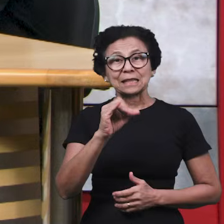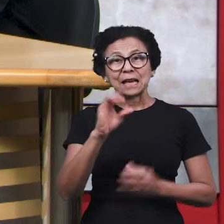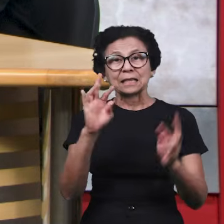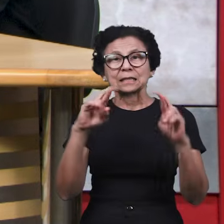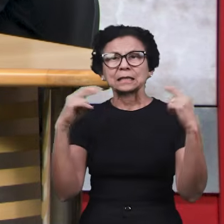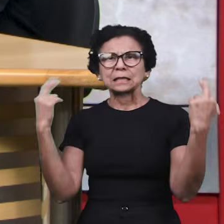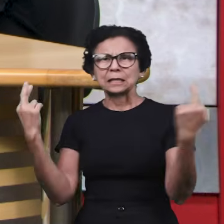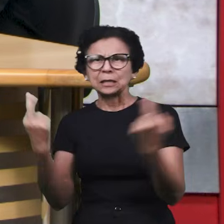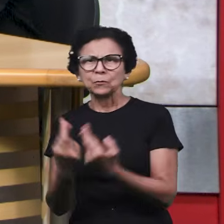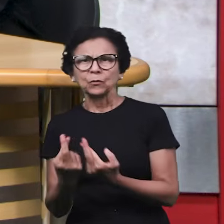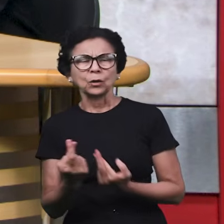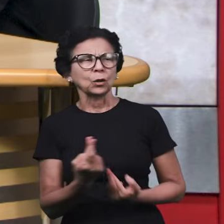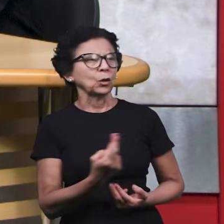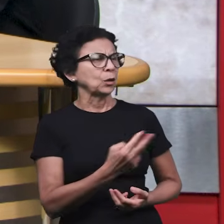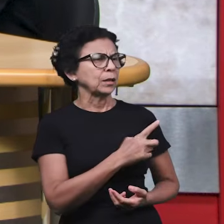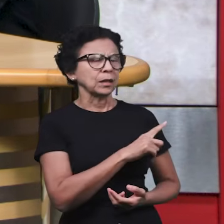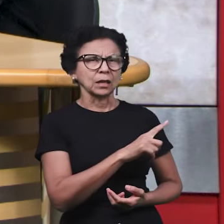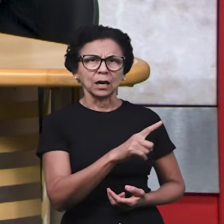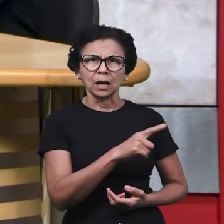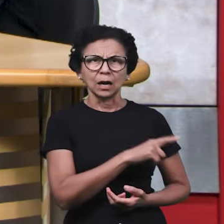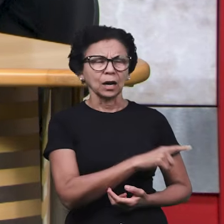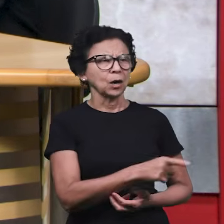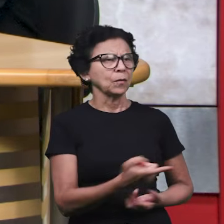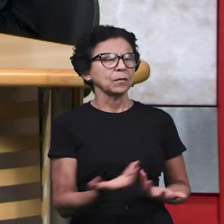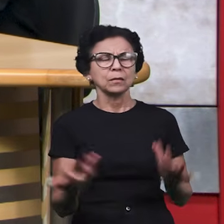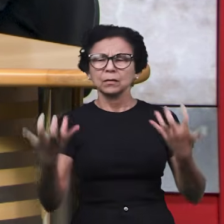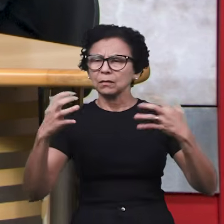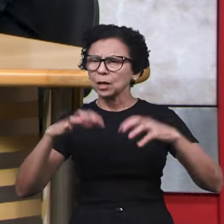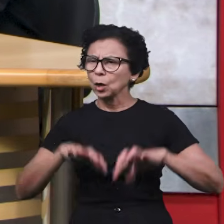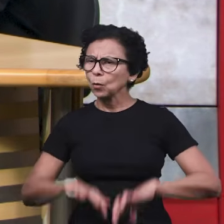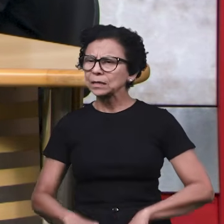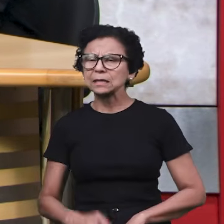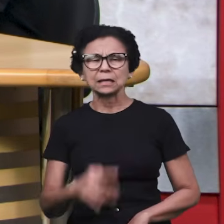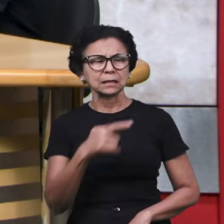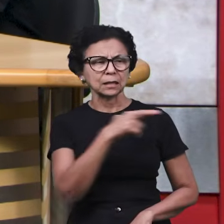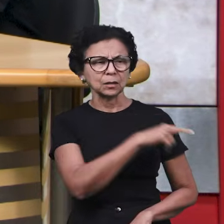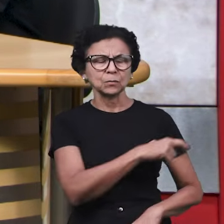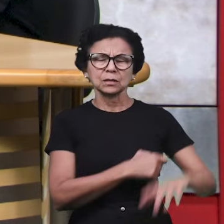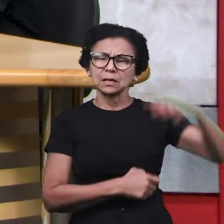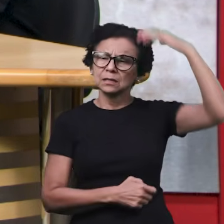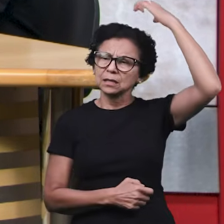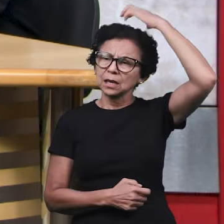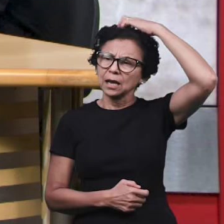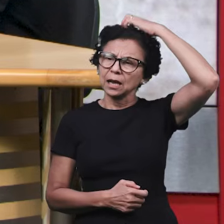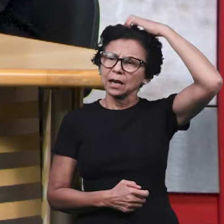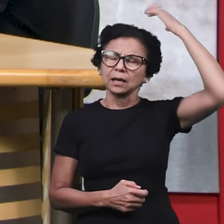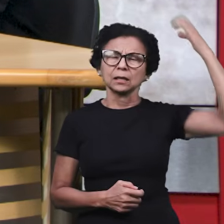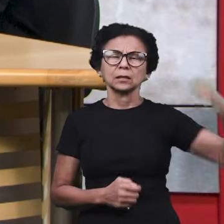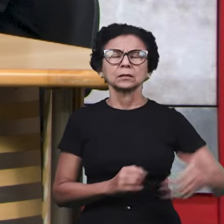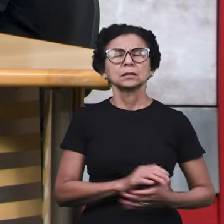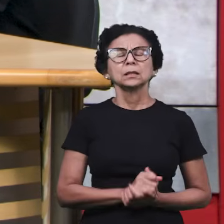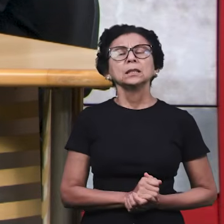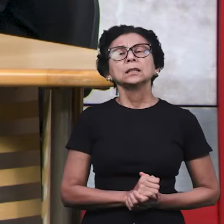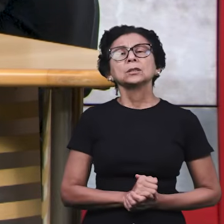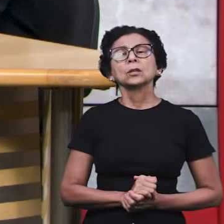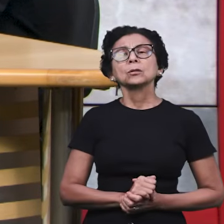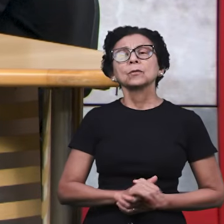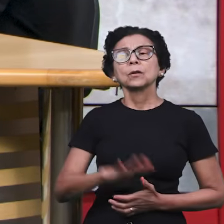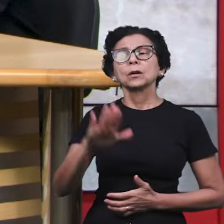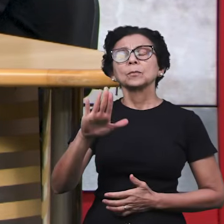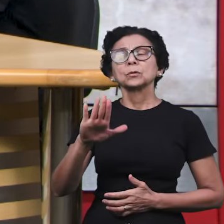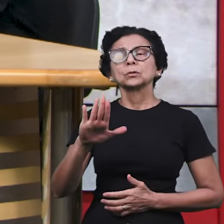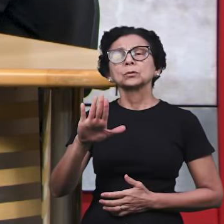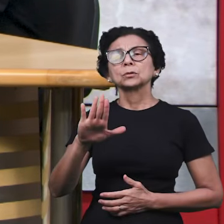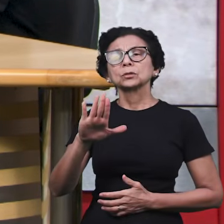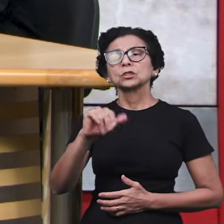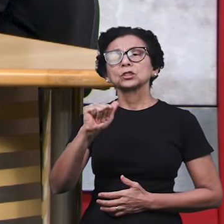vamos seguir com Roboão. O reino se levantou contra ele. Nós vamos levantar um outro rei. E levanta um outro rei, um homem chamado Jeroboão, e